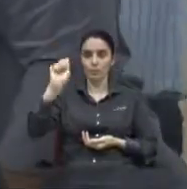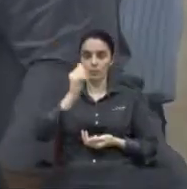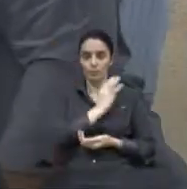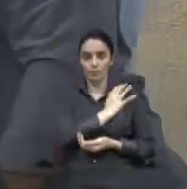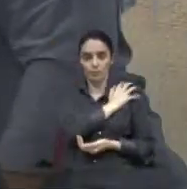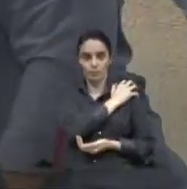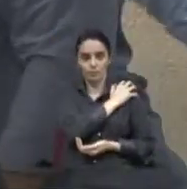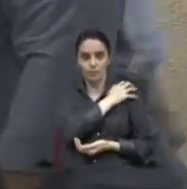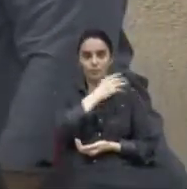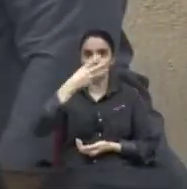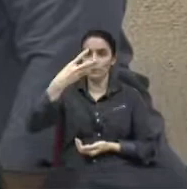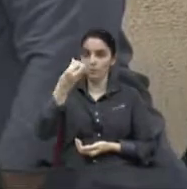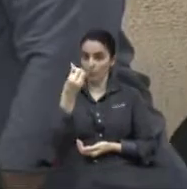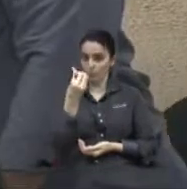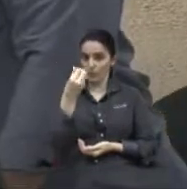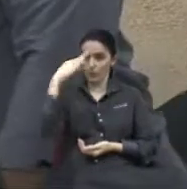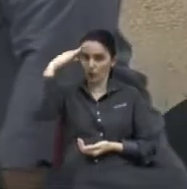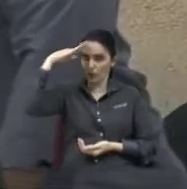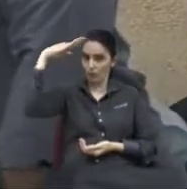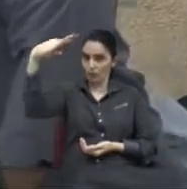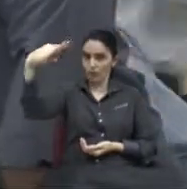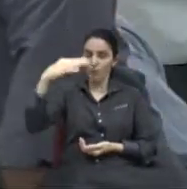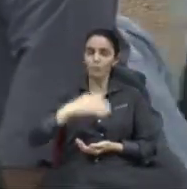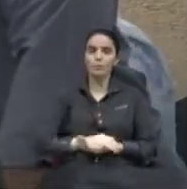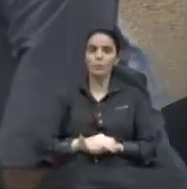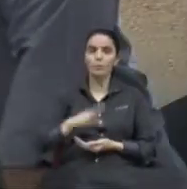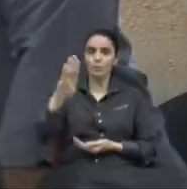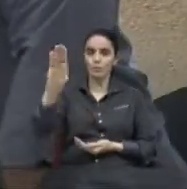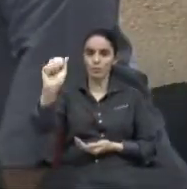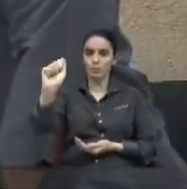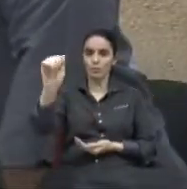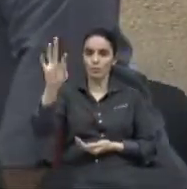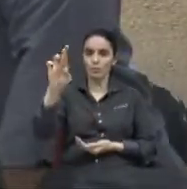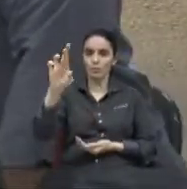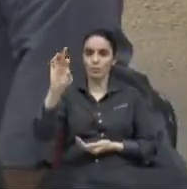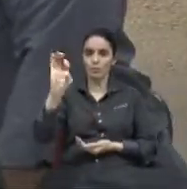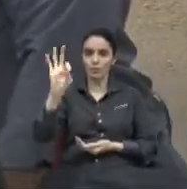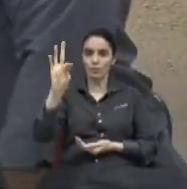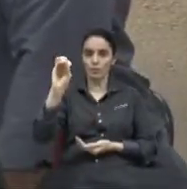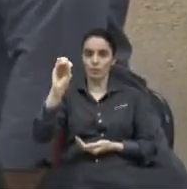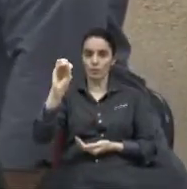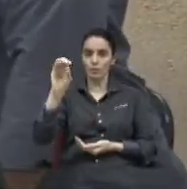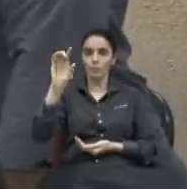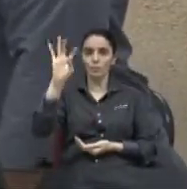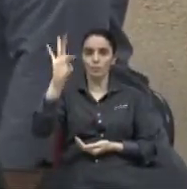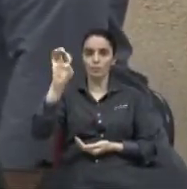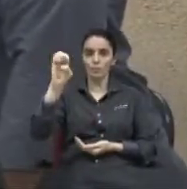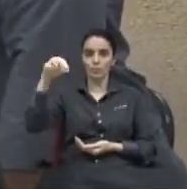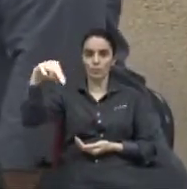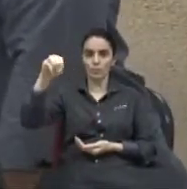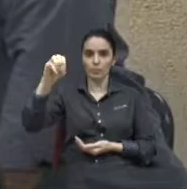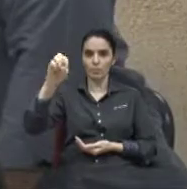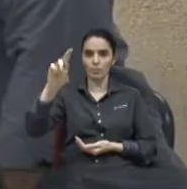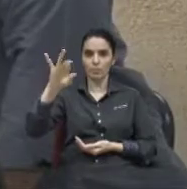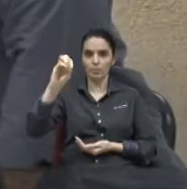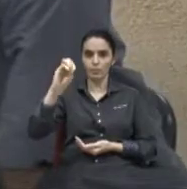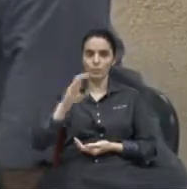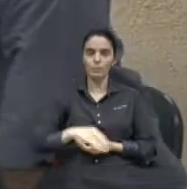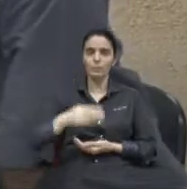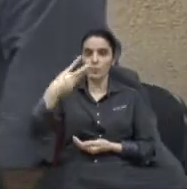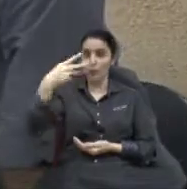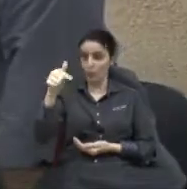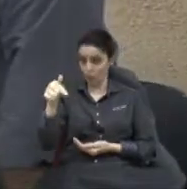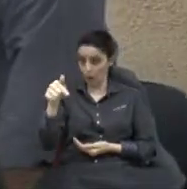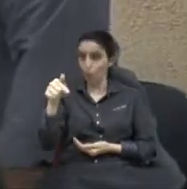batalhão capitão barreto do cabo do batalhão